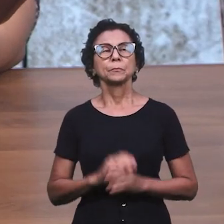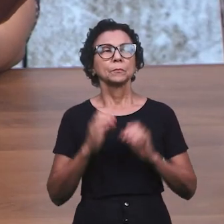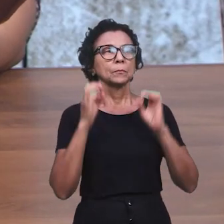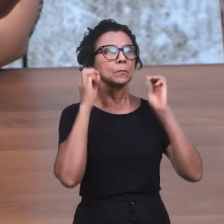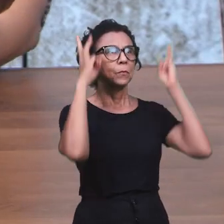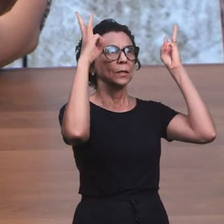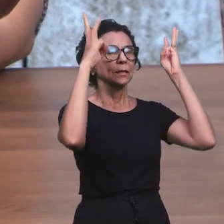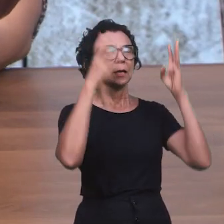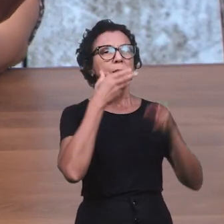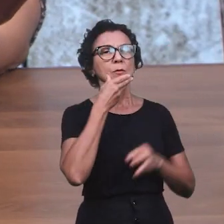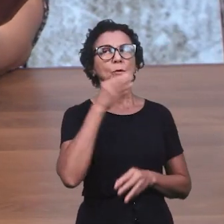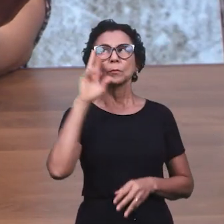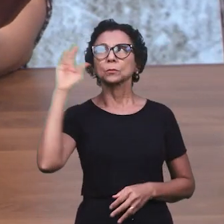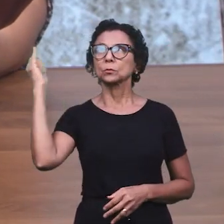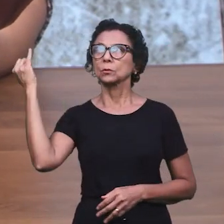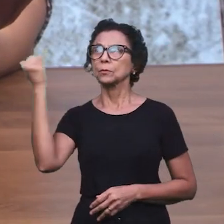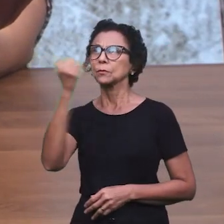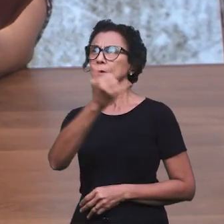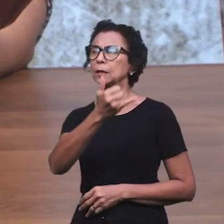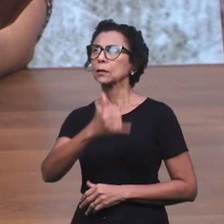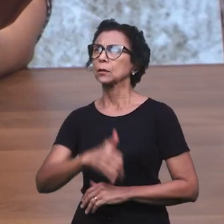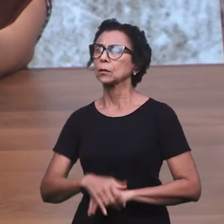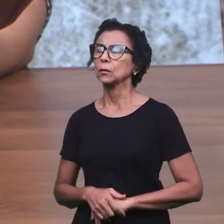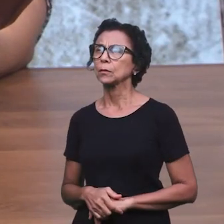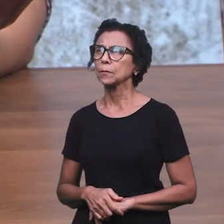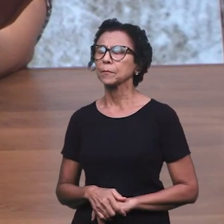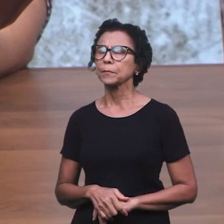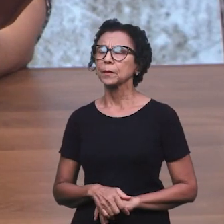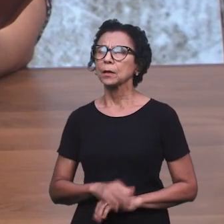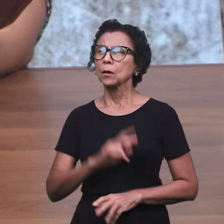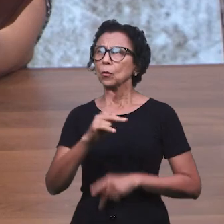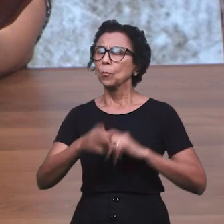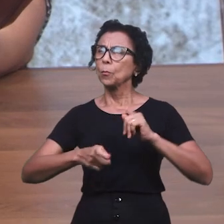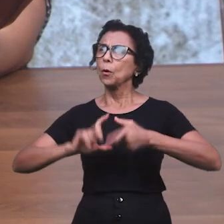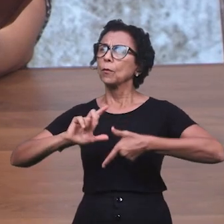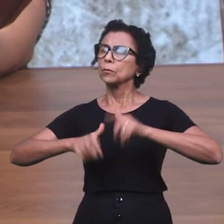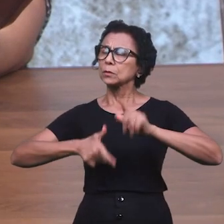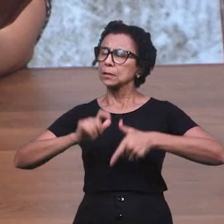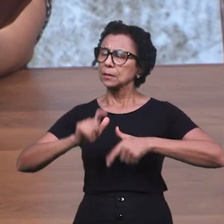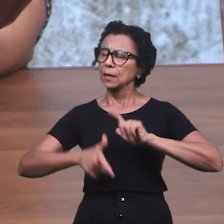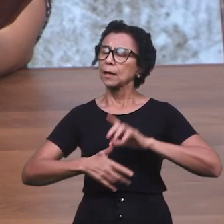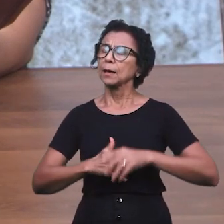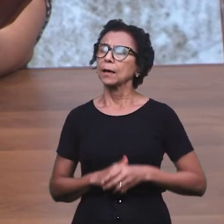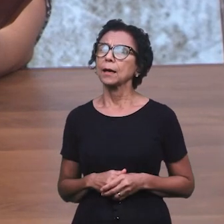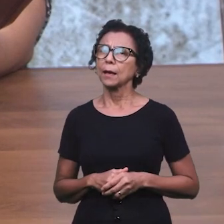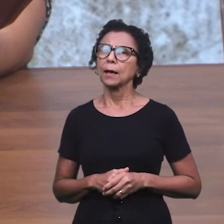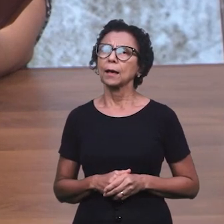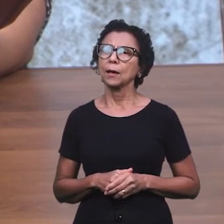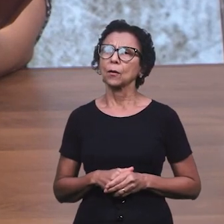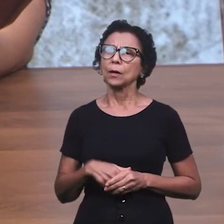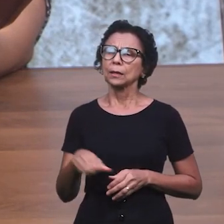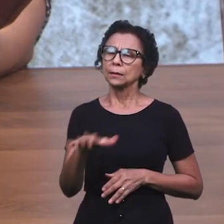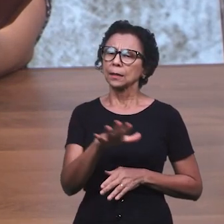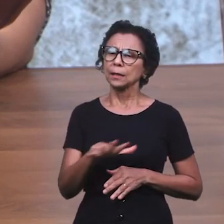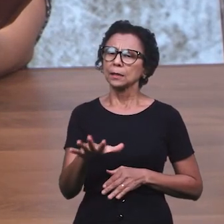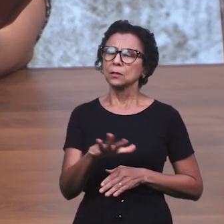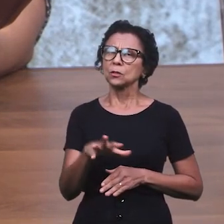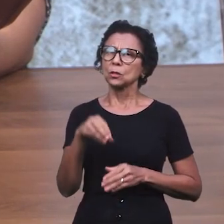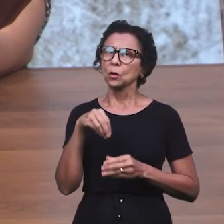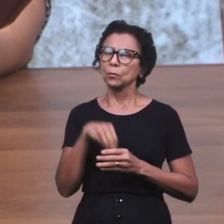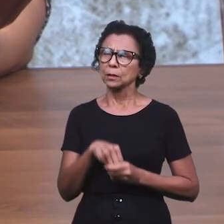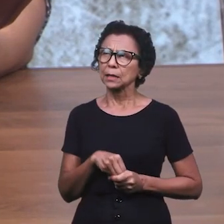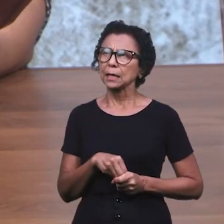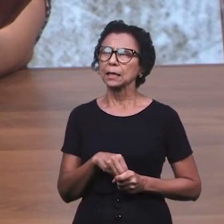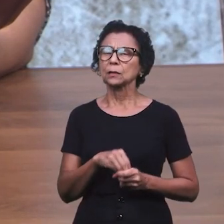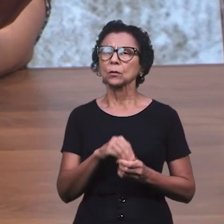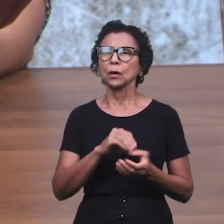Moisés, dizendo: ordena aos filhos de Israel que lancem fora do arraial a todo